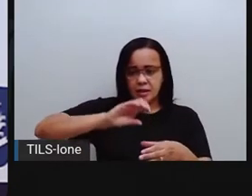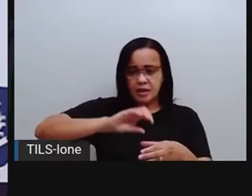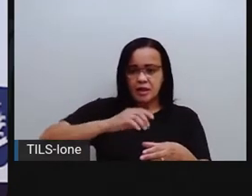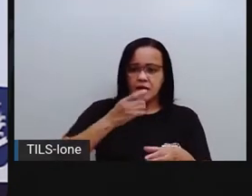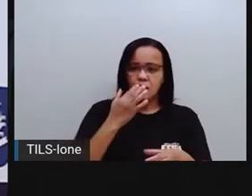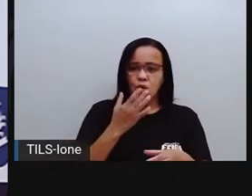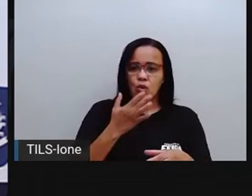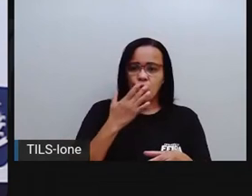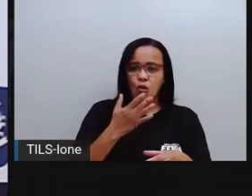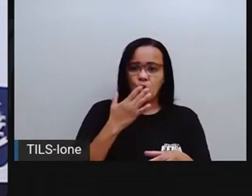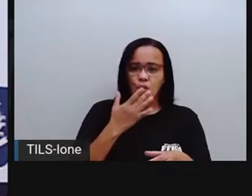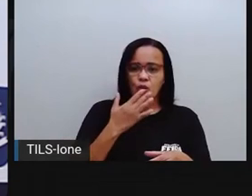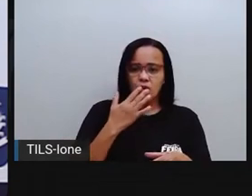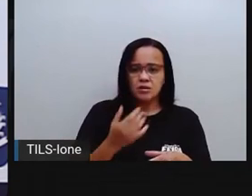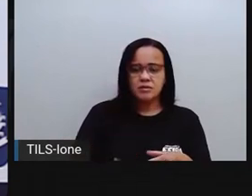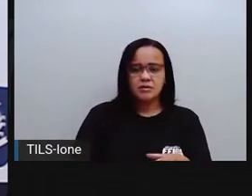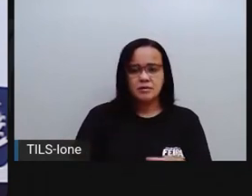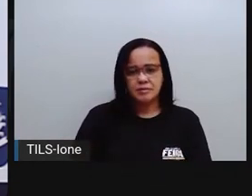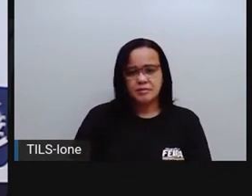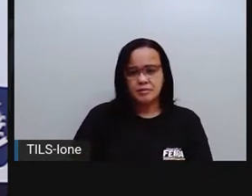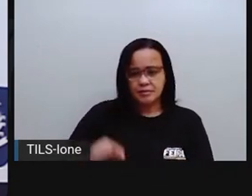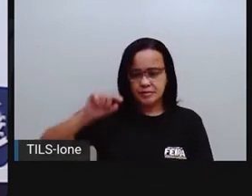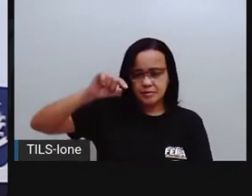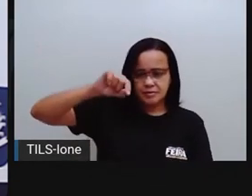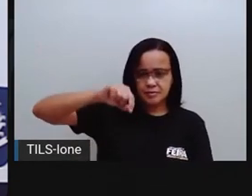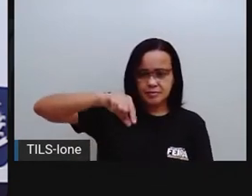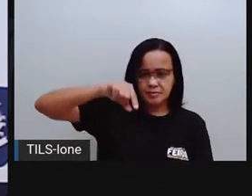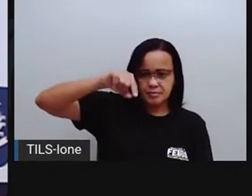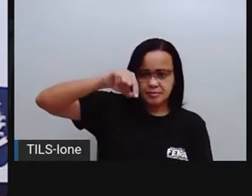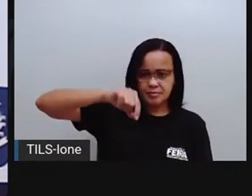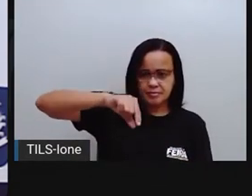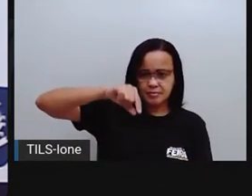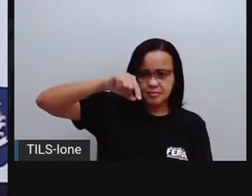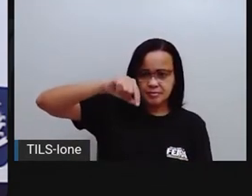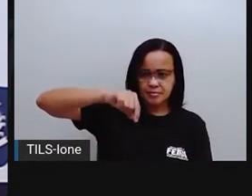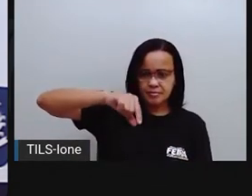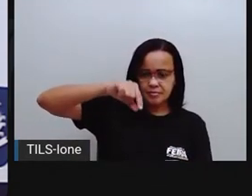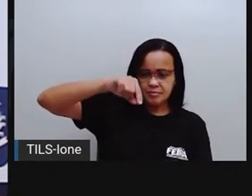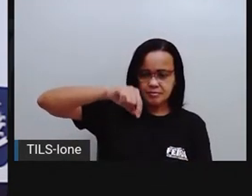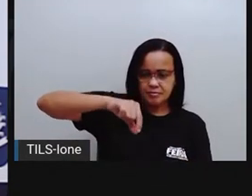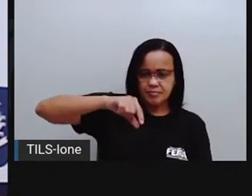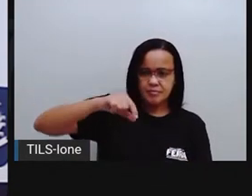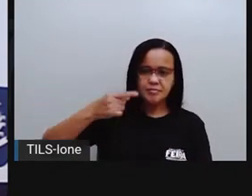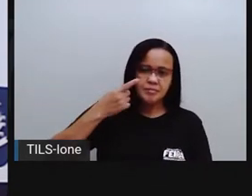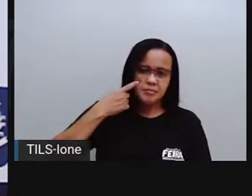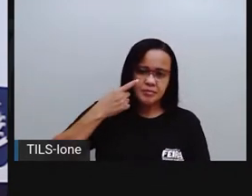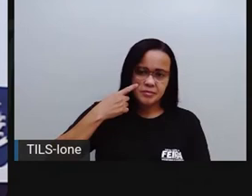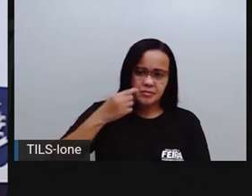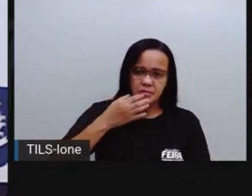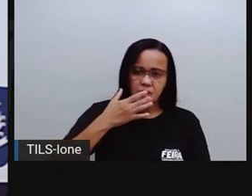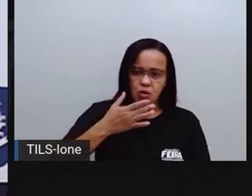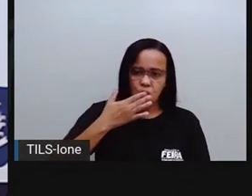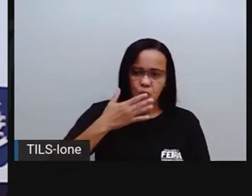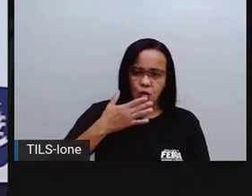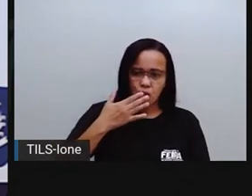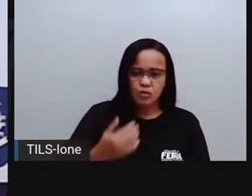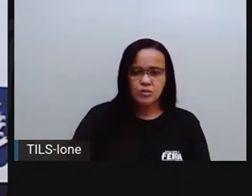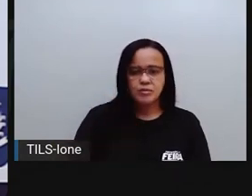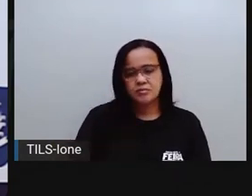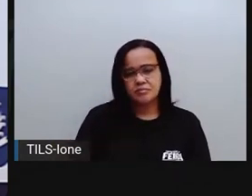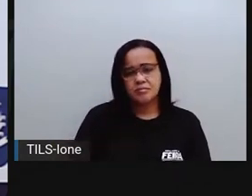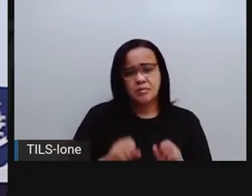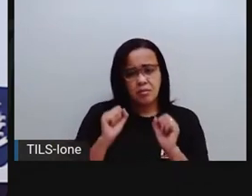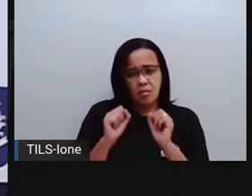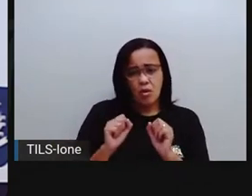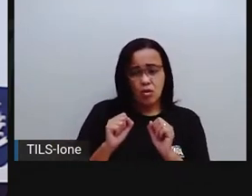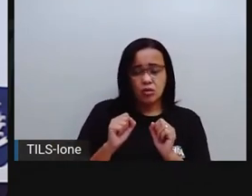tá bom? Vou colocar algumas gotinhas. Aí você vai observando aí qual é a tonalidade que você quer para sua massa. Eu quero uma massa mais escura, uma